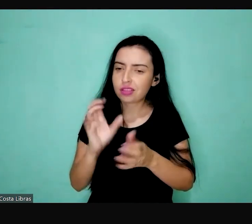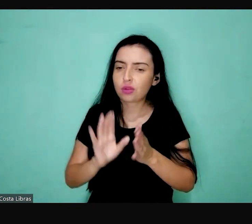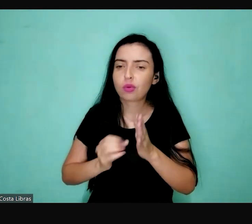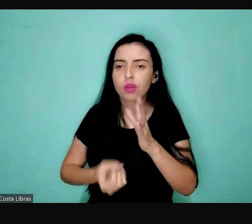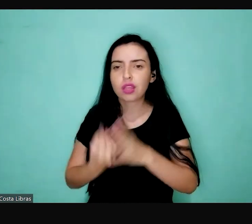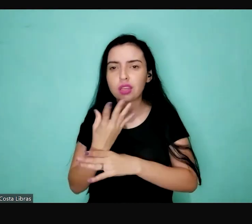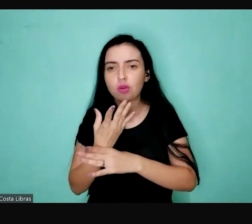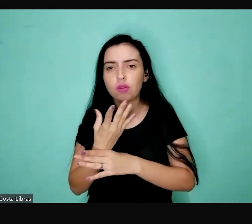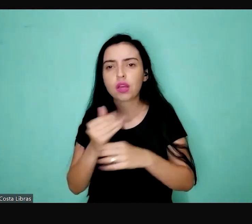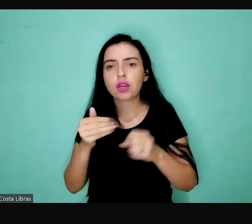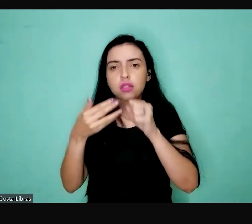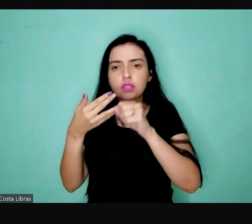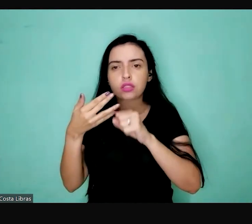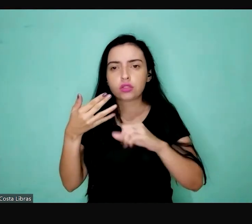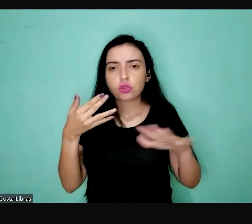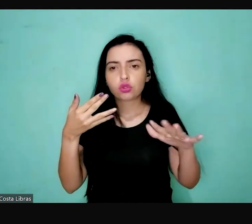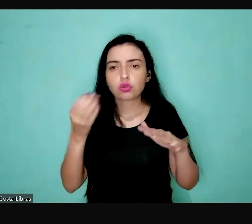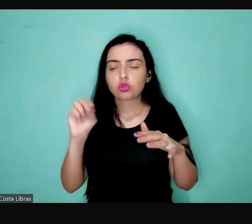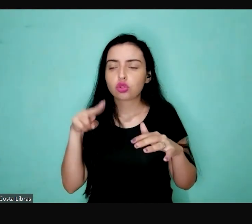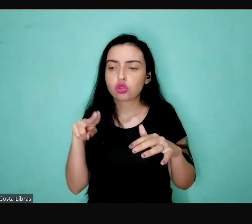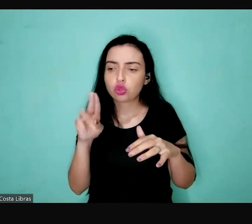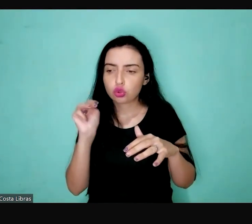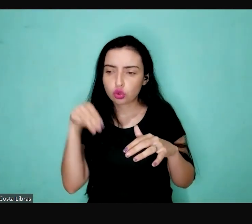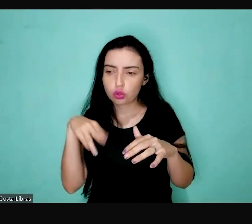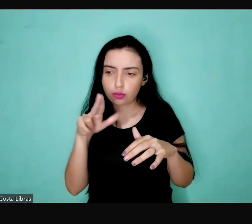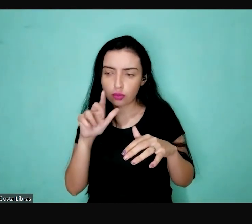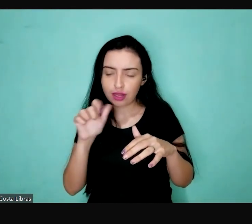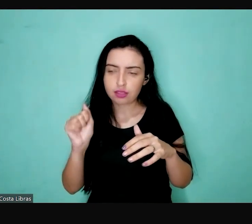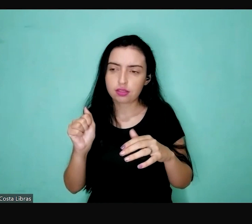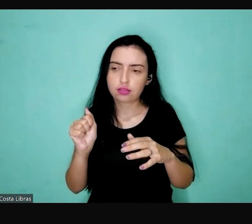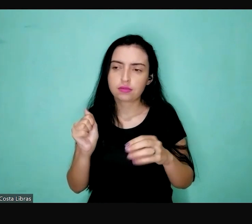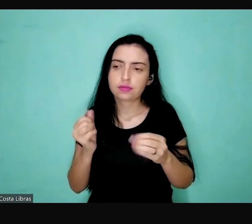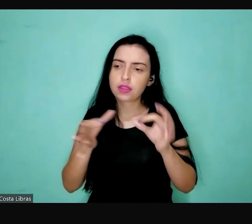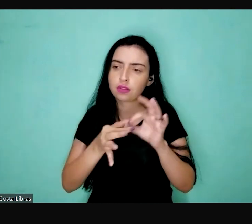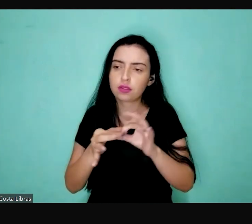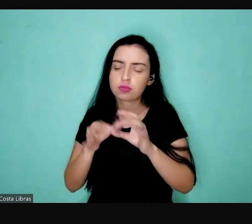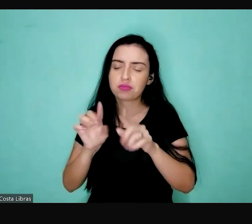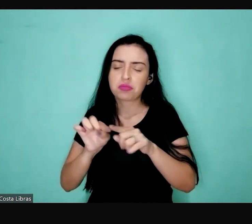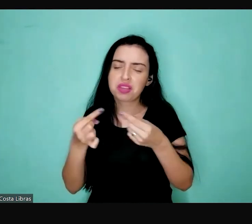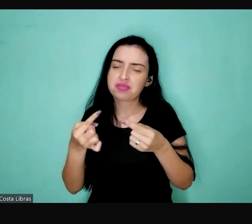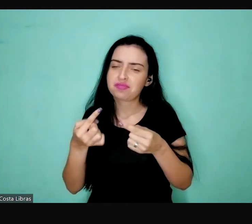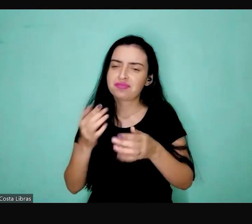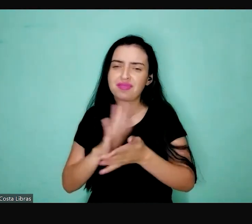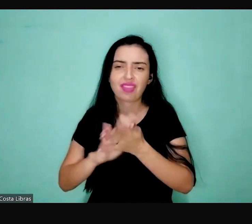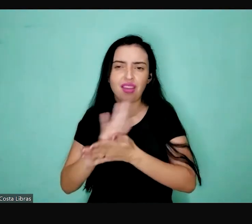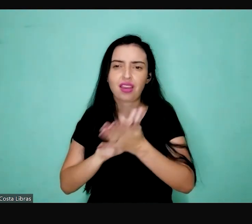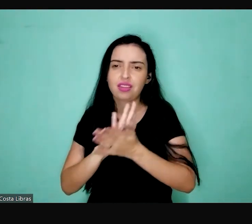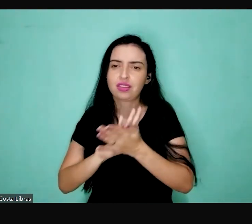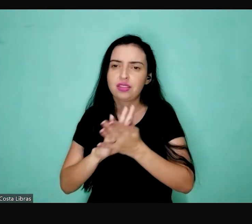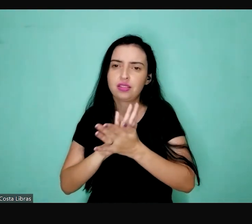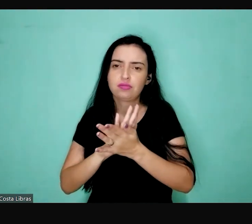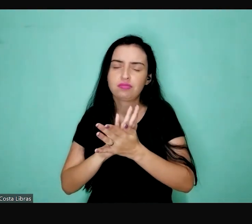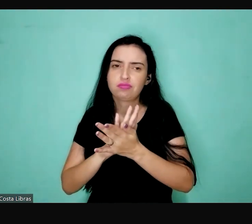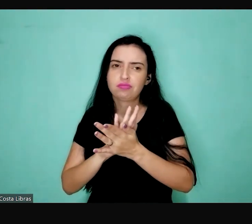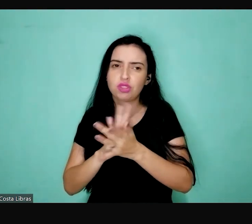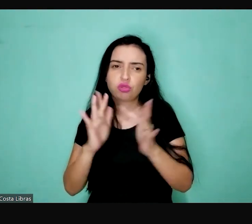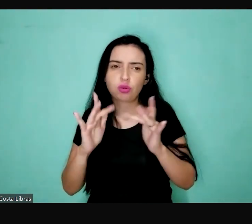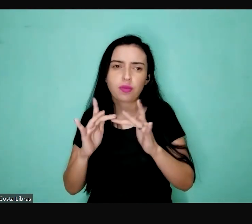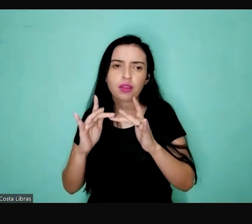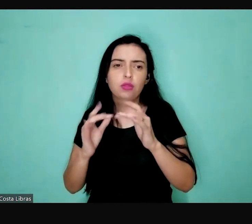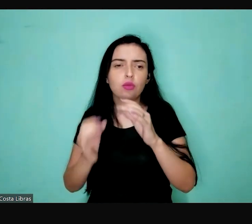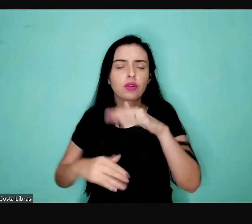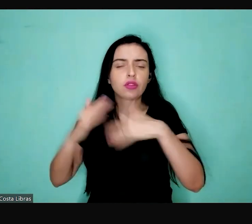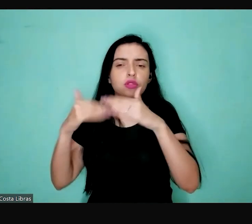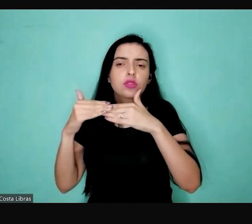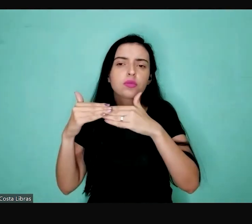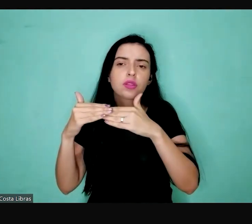antipersuasivas passaram a ser vinculantes. Mas nada disso se compara ao que foi desenvolvido